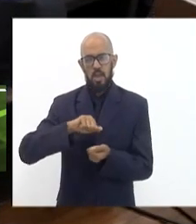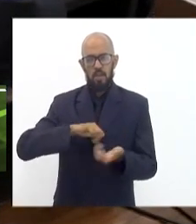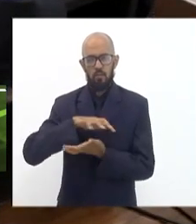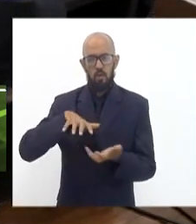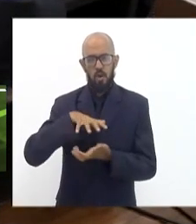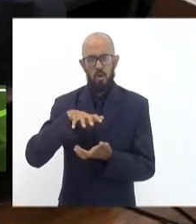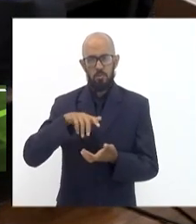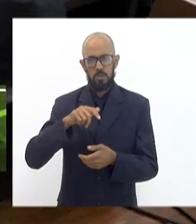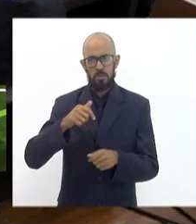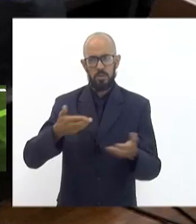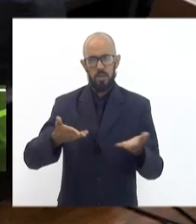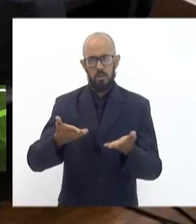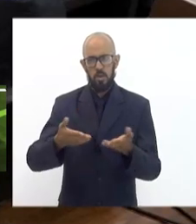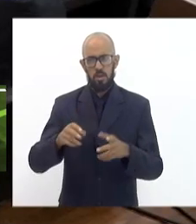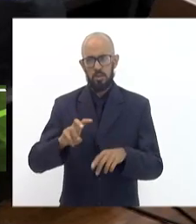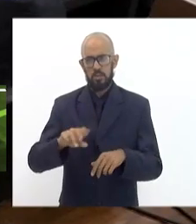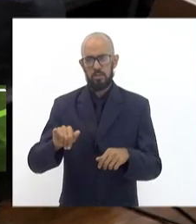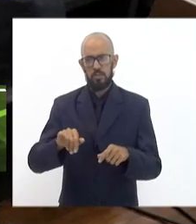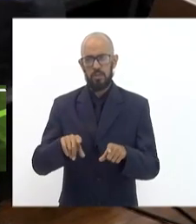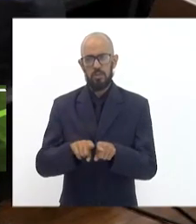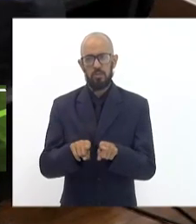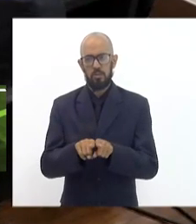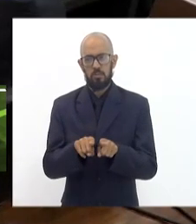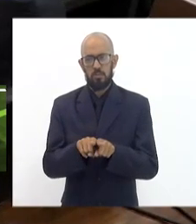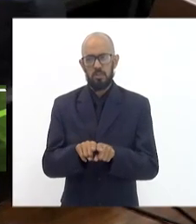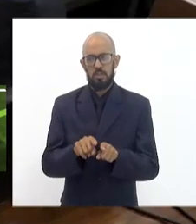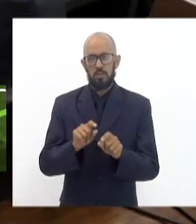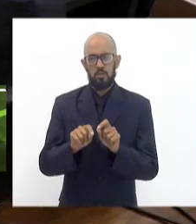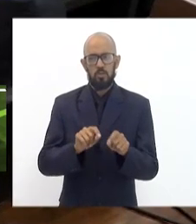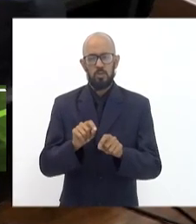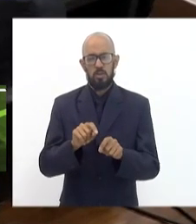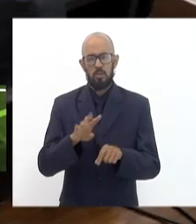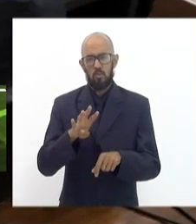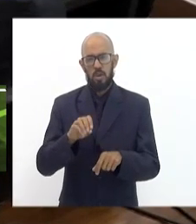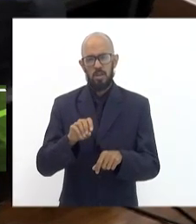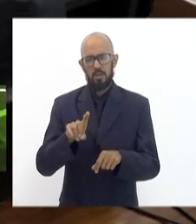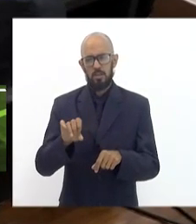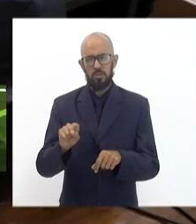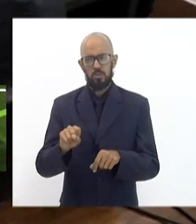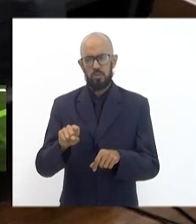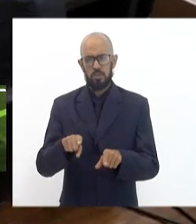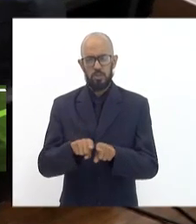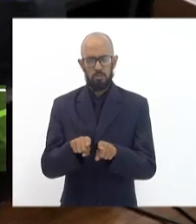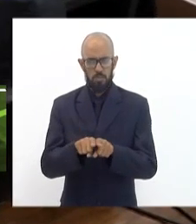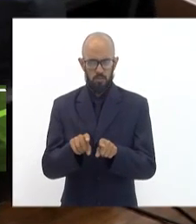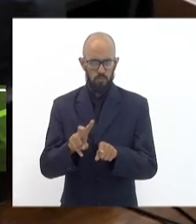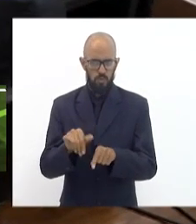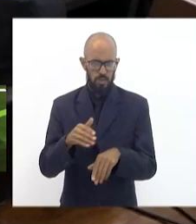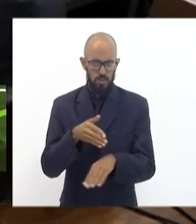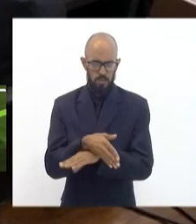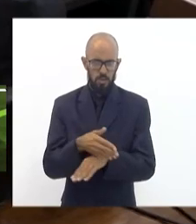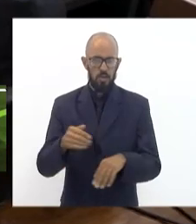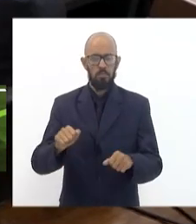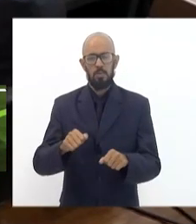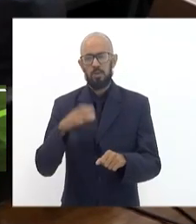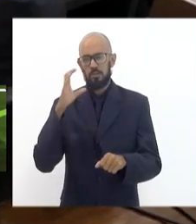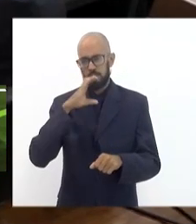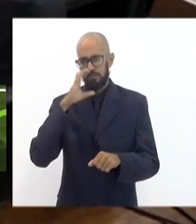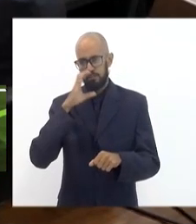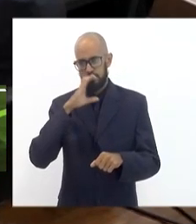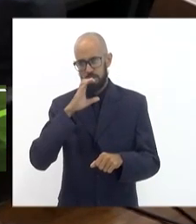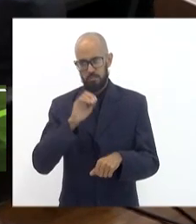e agora entra agora nos próximos 30 40 dias em moto no certame também para dar velocidade